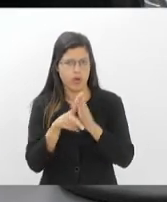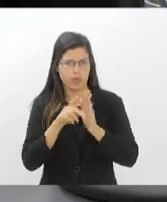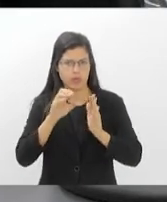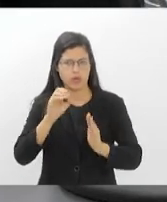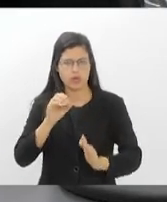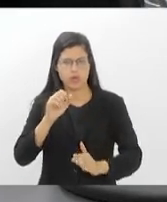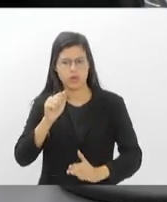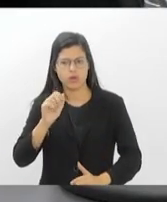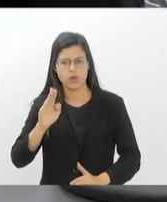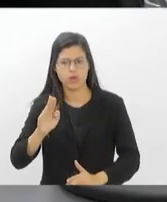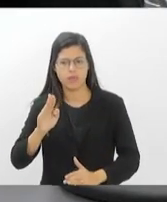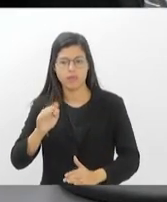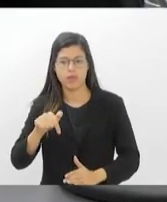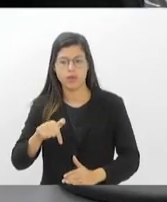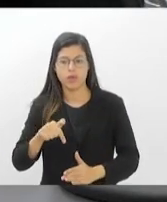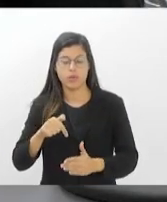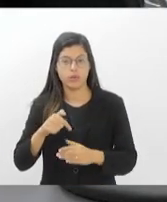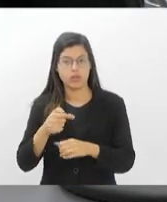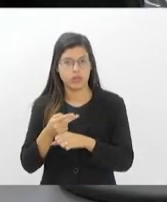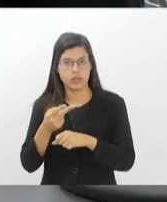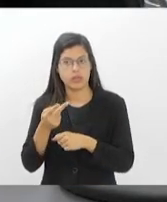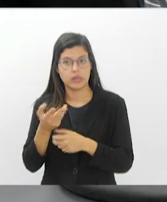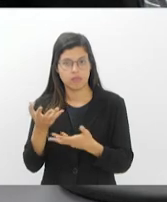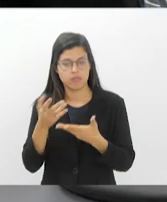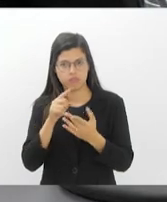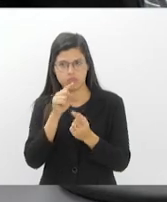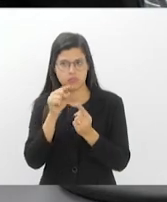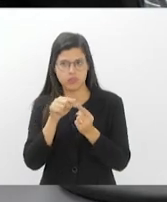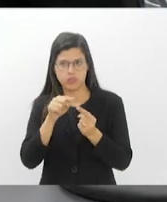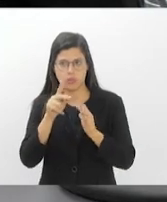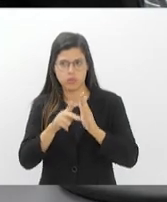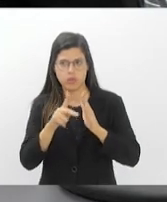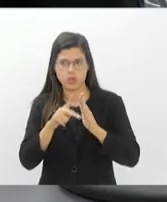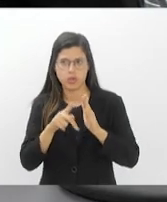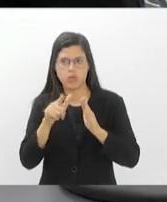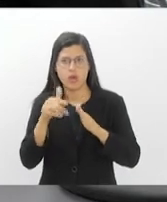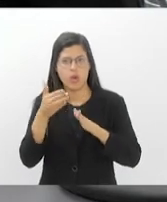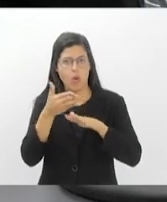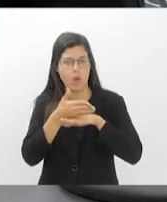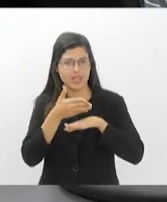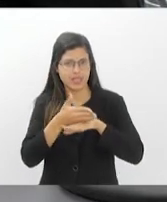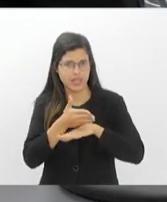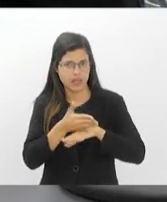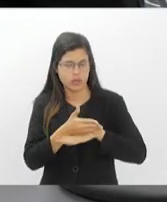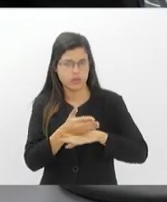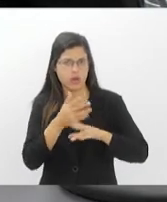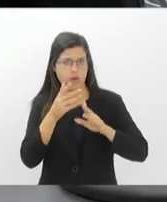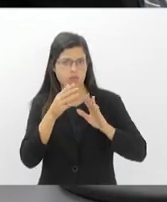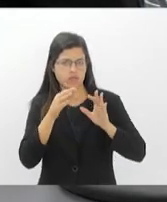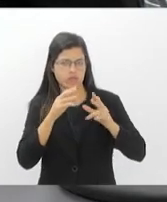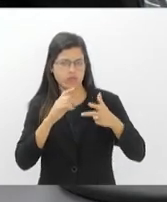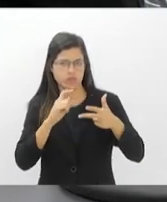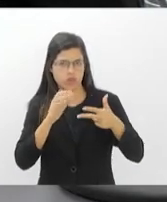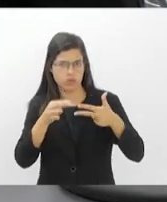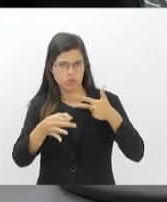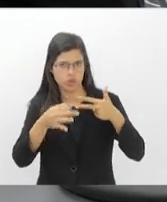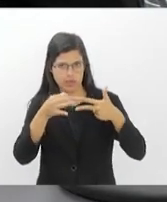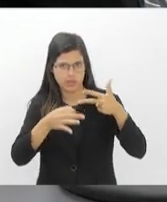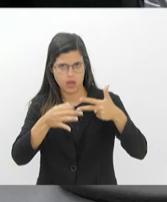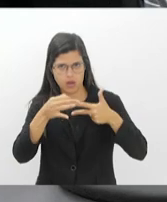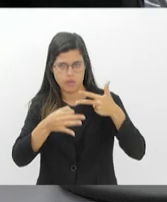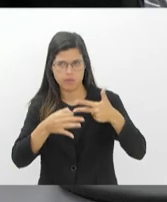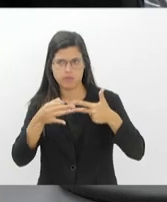o que se busca no projeto é a ampliação do acesso ao judiciário. Então, tudo aquilo é um princípio basilar que a gente